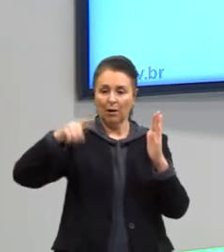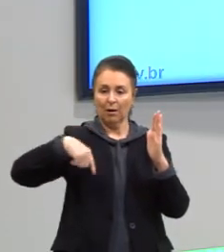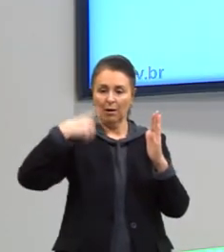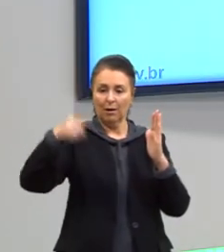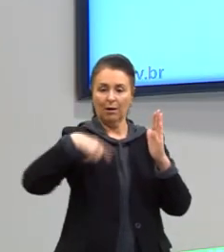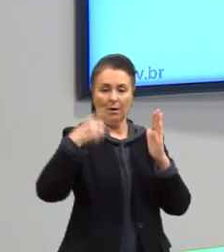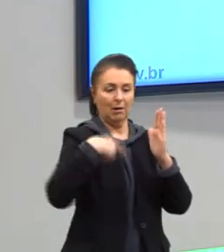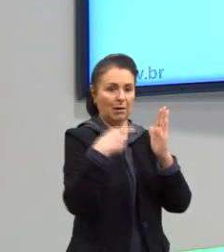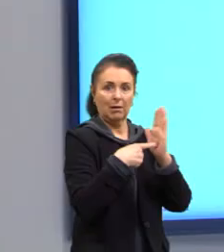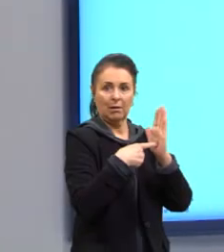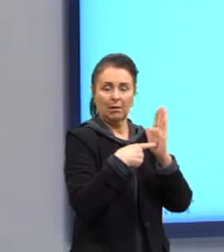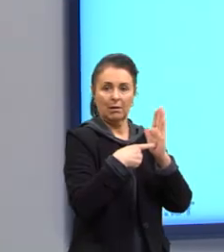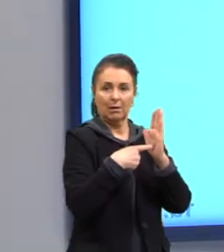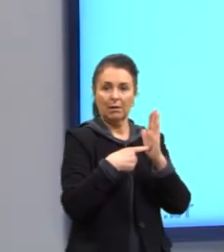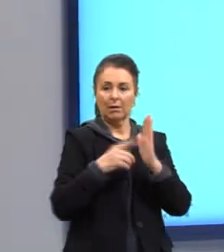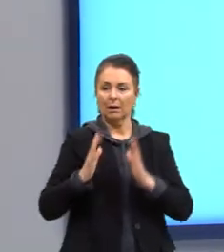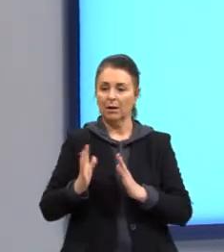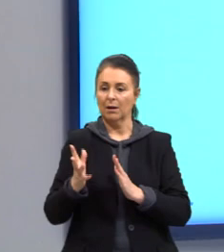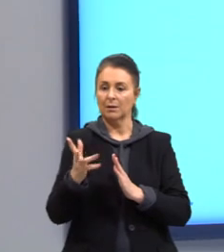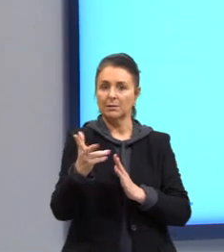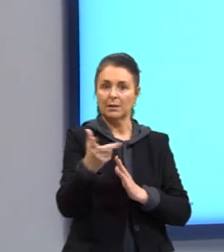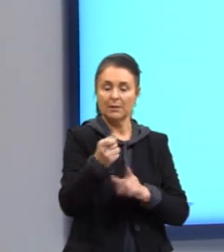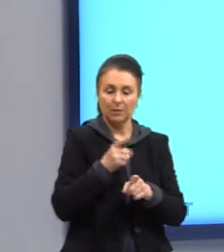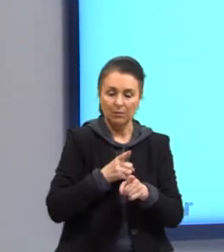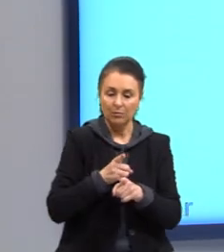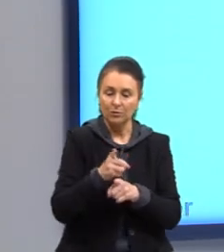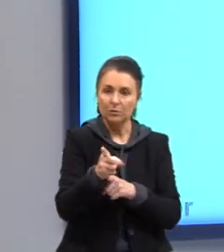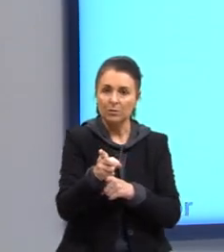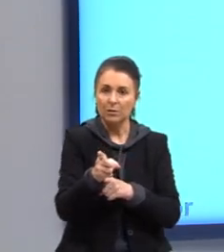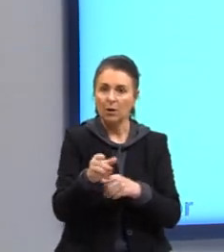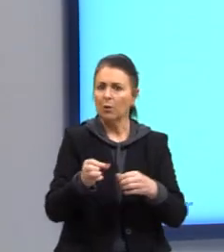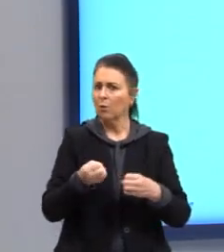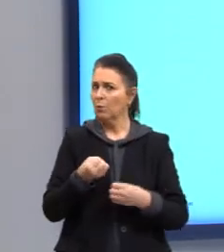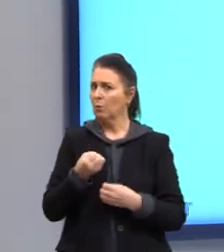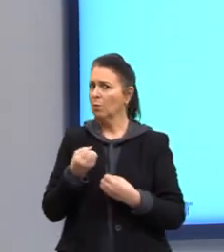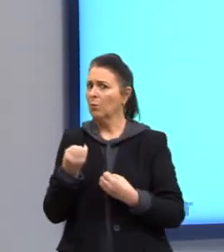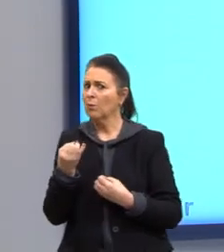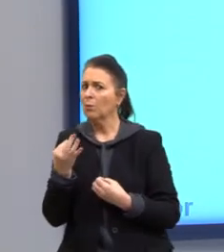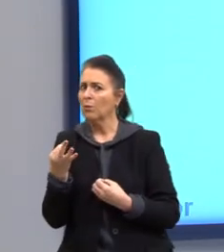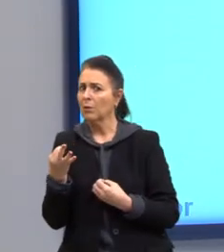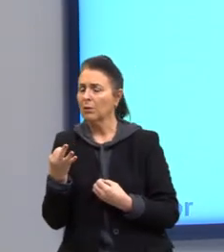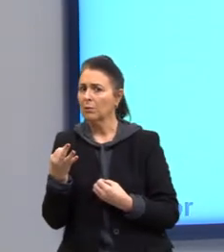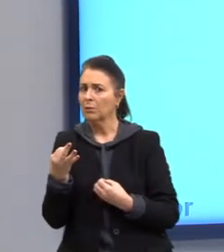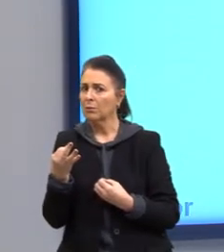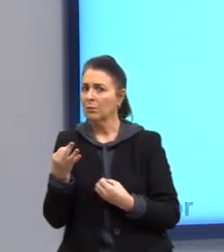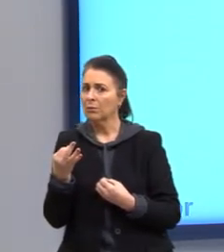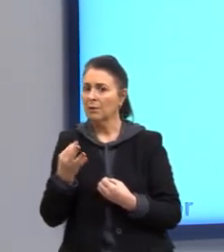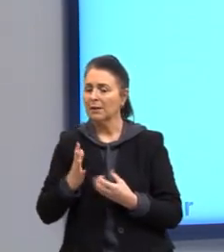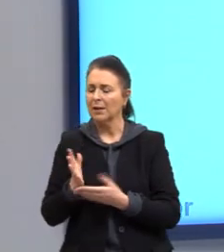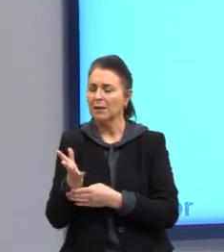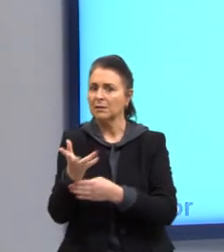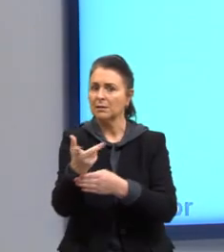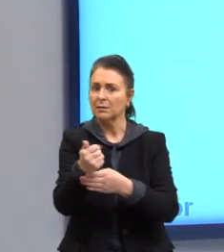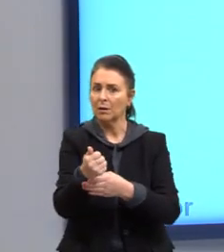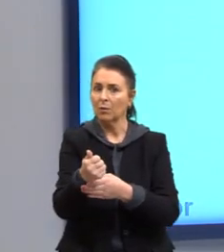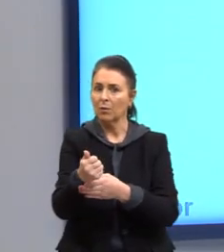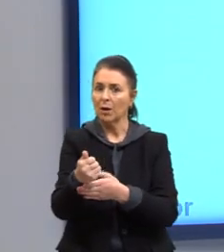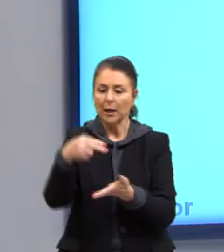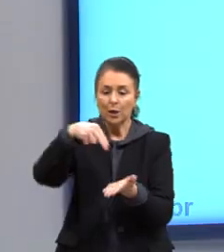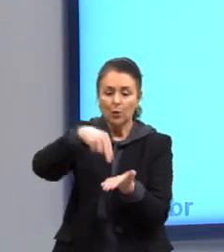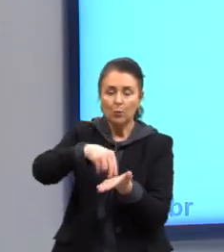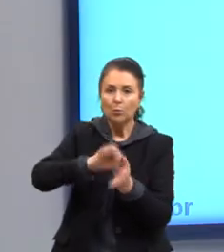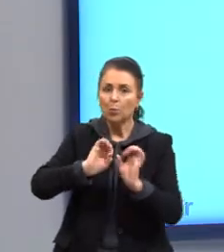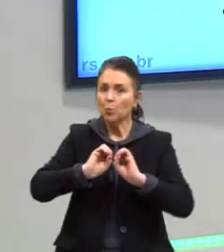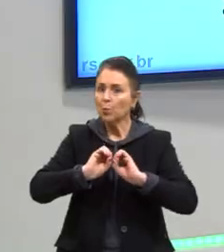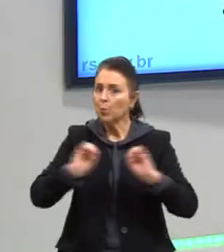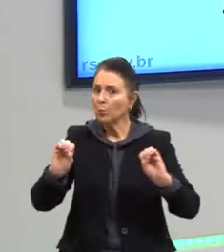tá falando aceleração tangencial Quanto que vai ser essa essa aceleração tangencial vai ser nula porque ela